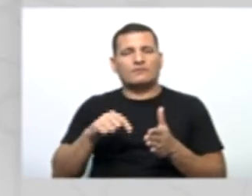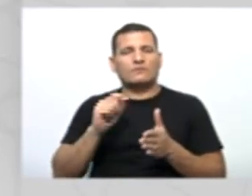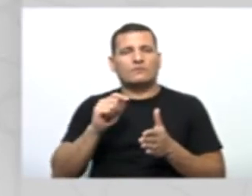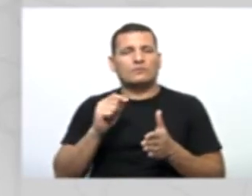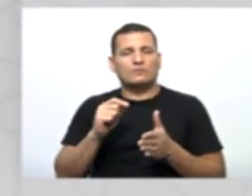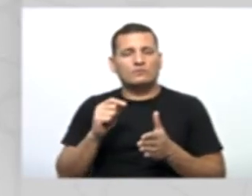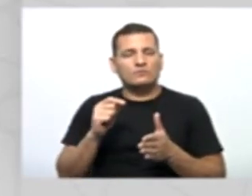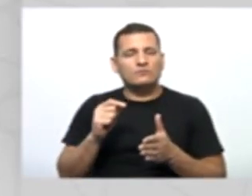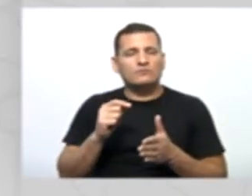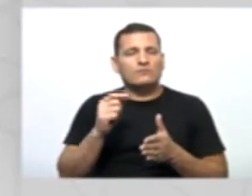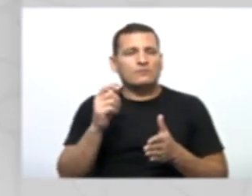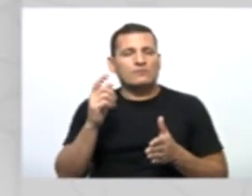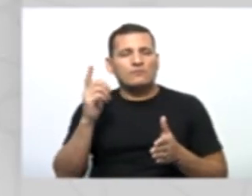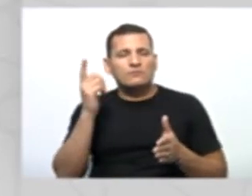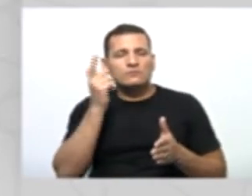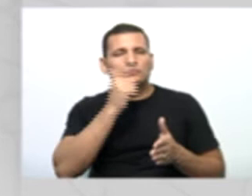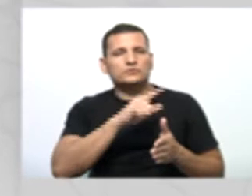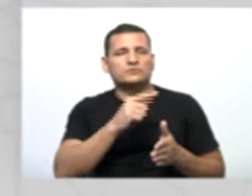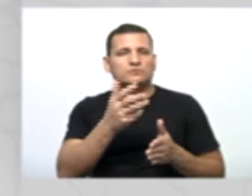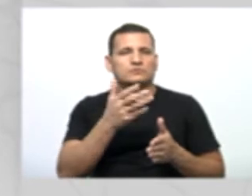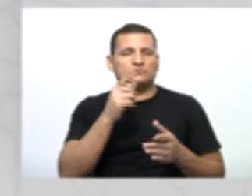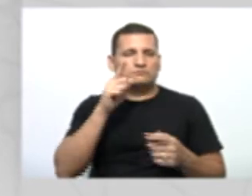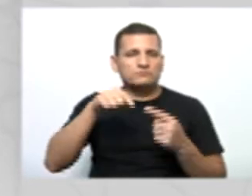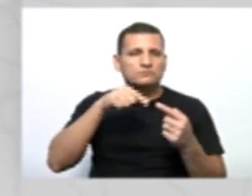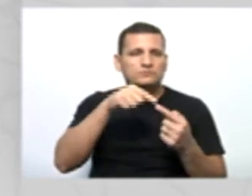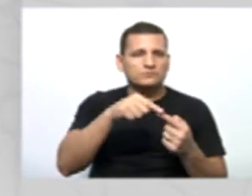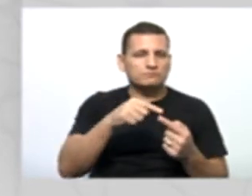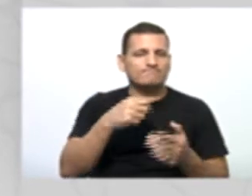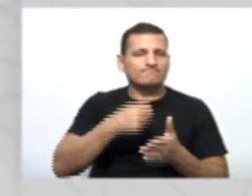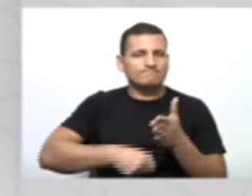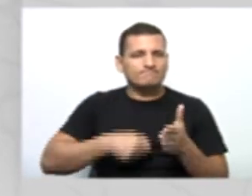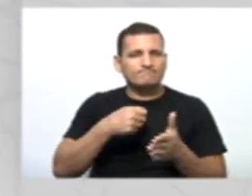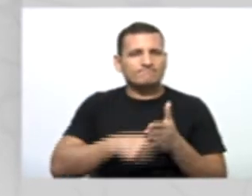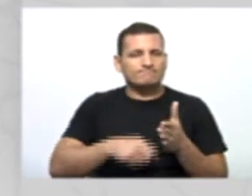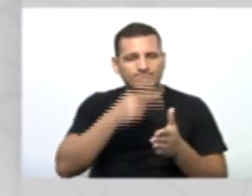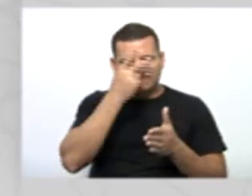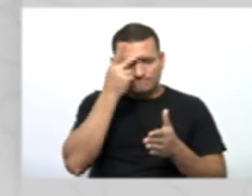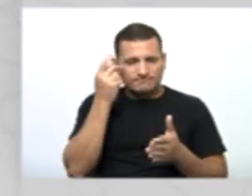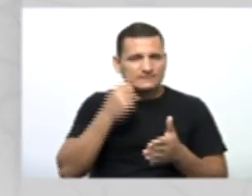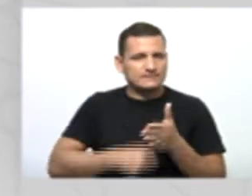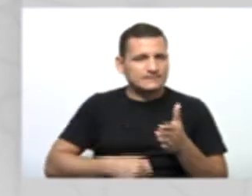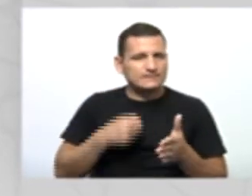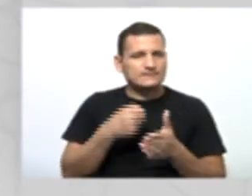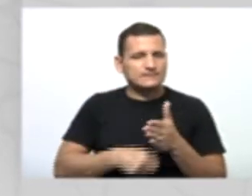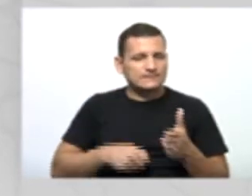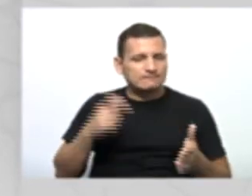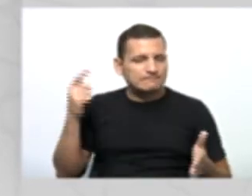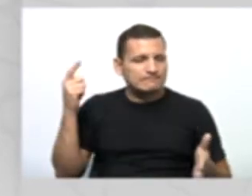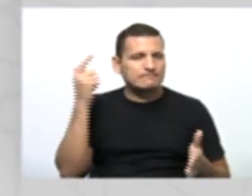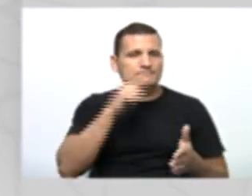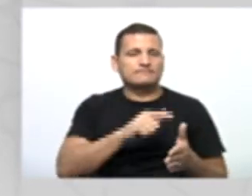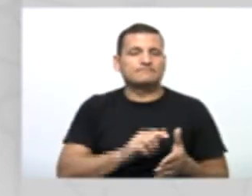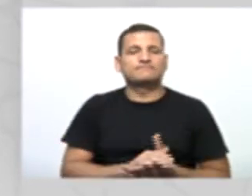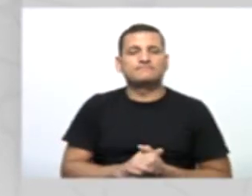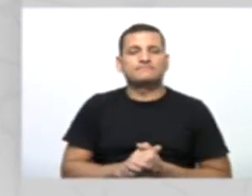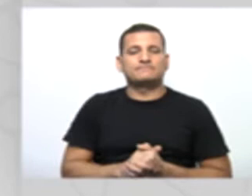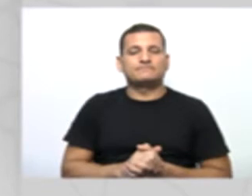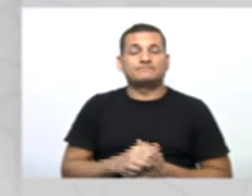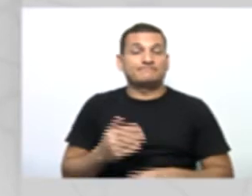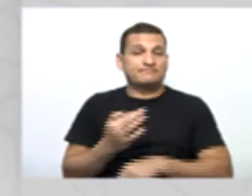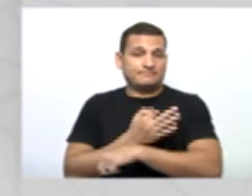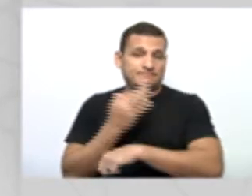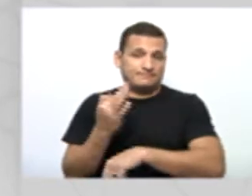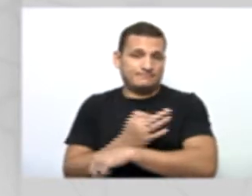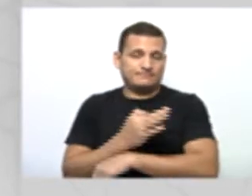busca por solução, se busca por um objetivo. Persistência é aquela pessoa que persevera, que vai até o fim. E a